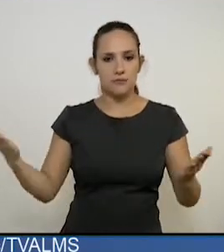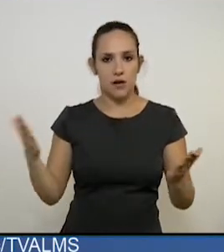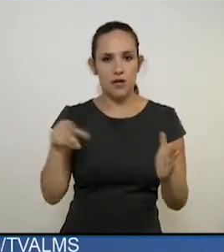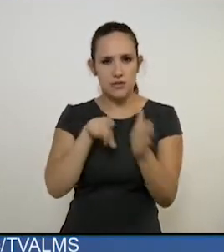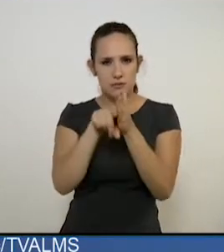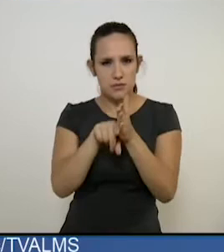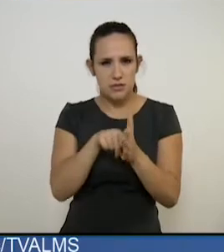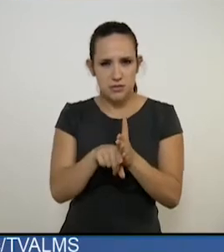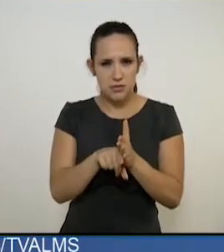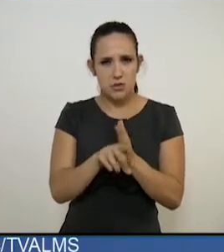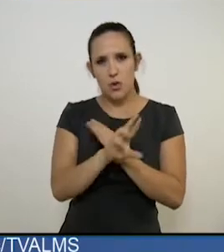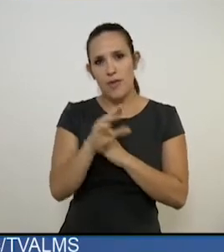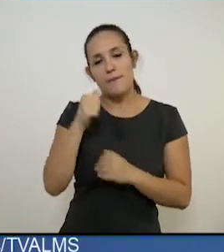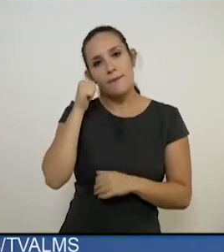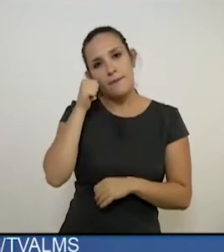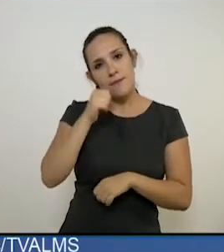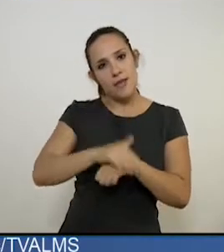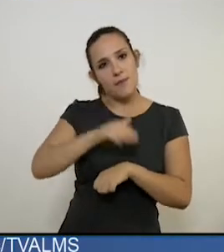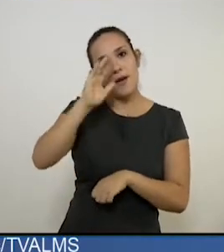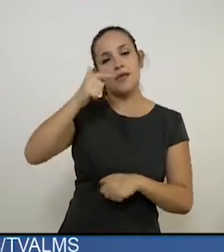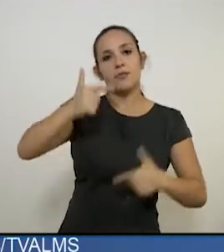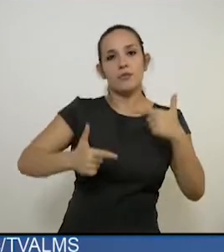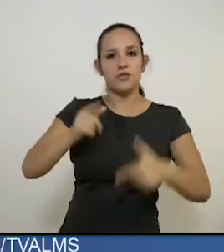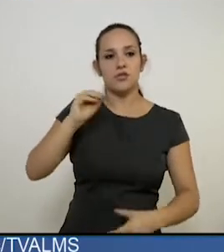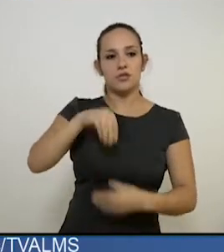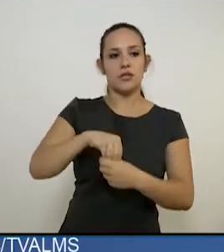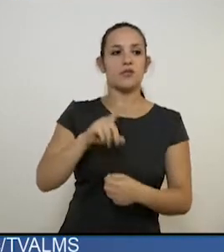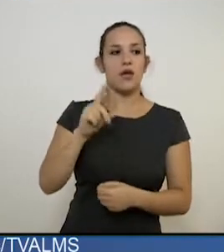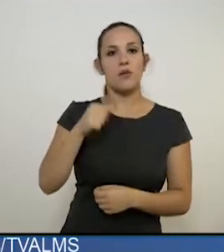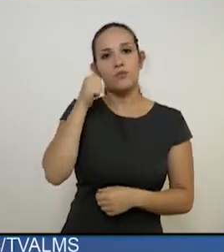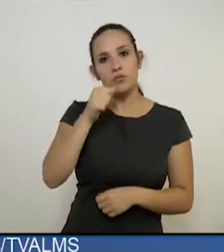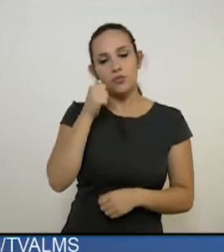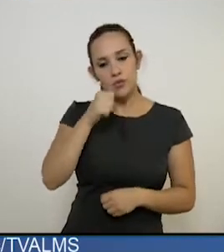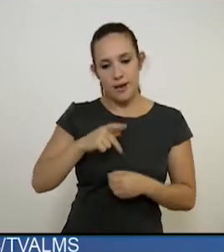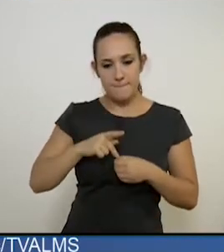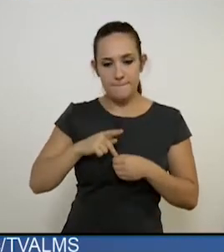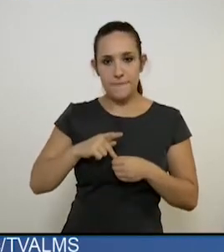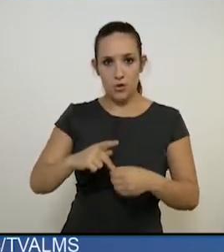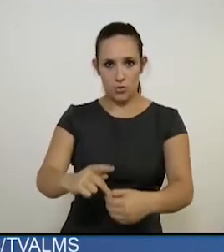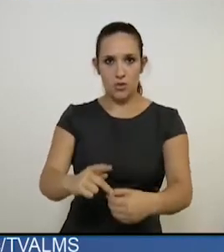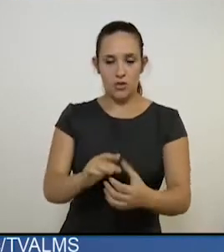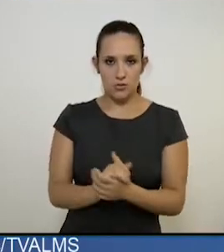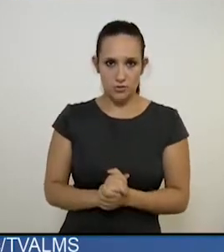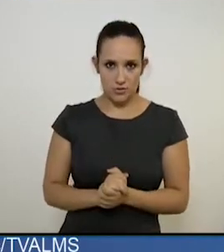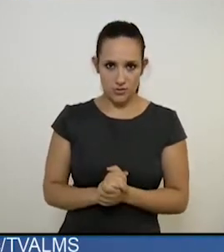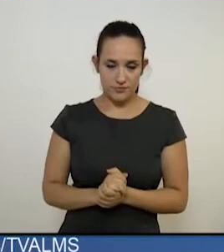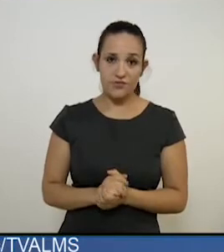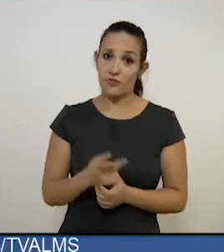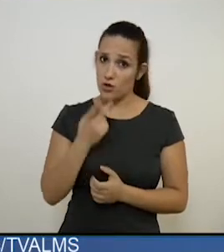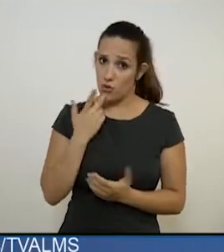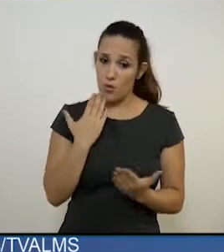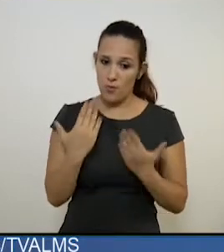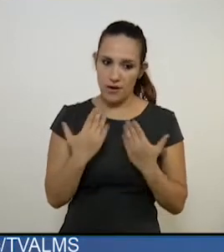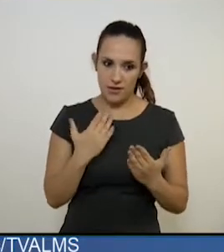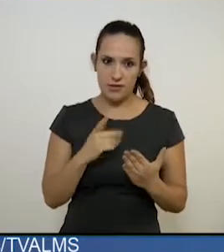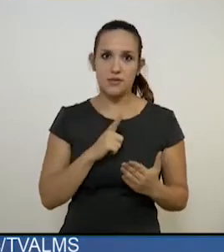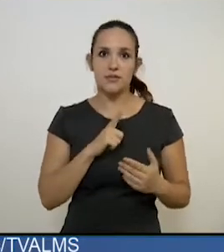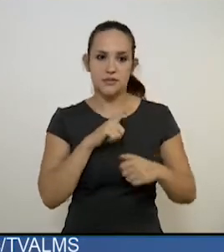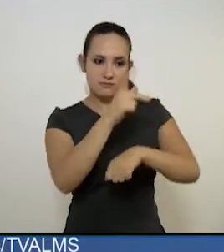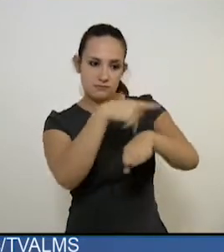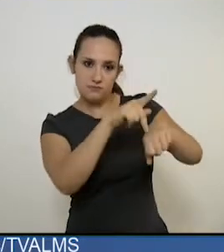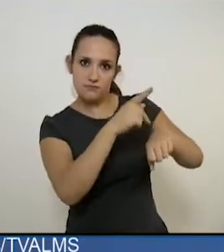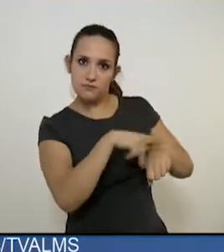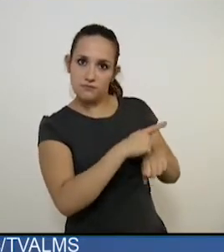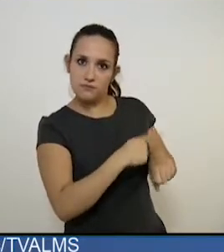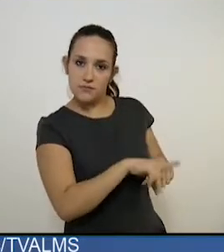Política, produzida pela Procuradora Especial da Mulher do Senado, Comparado com nossos vizinhos